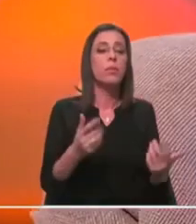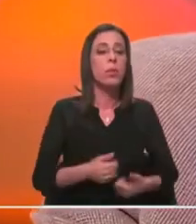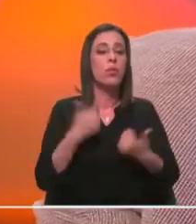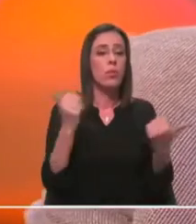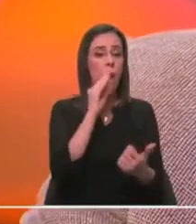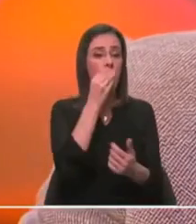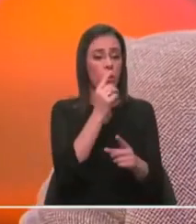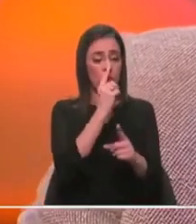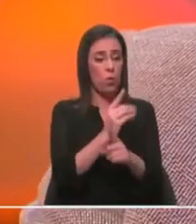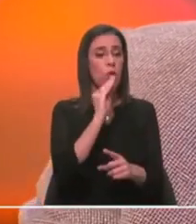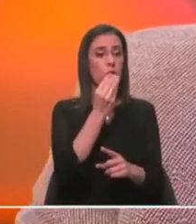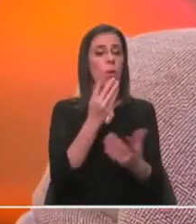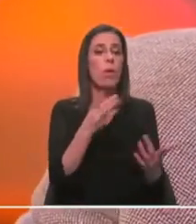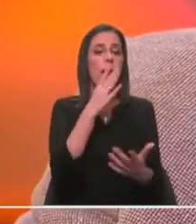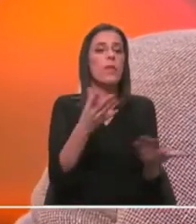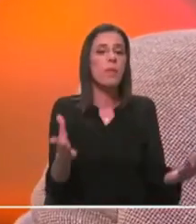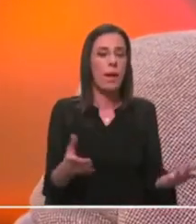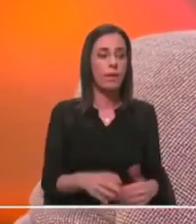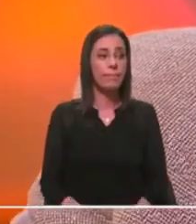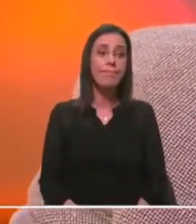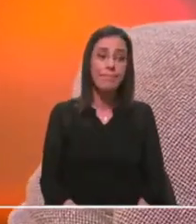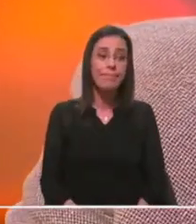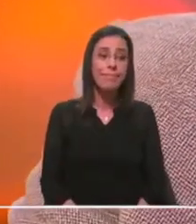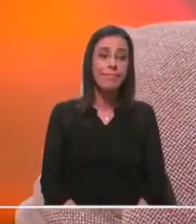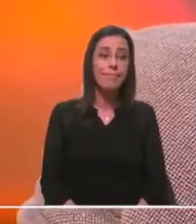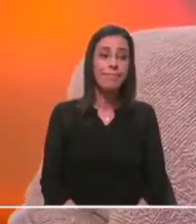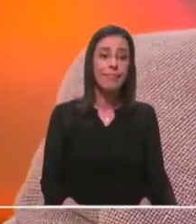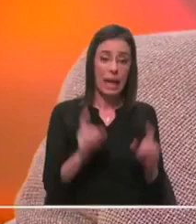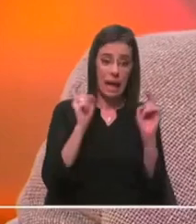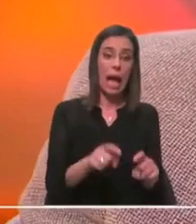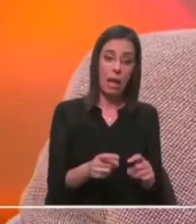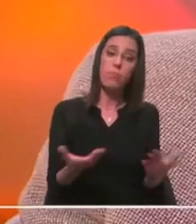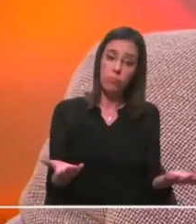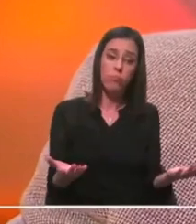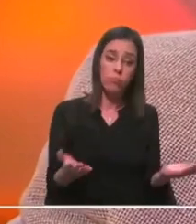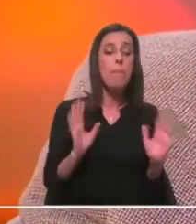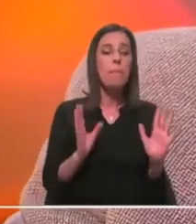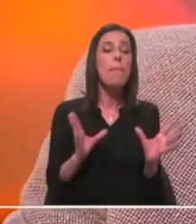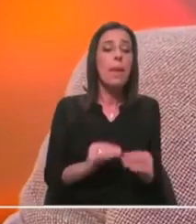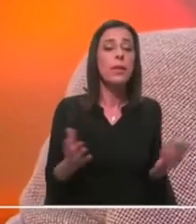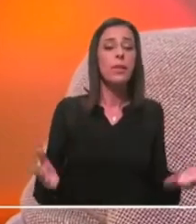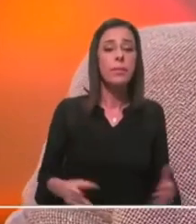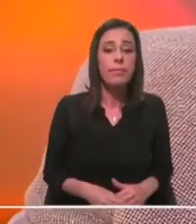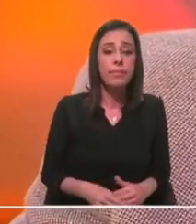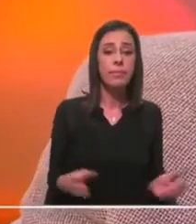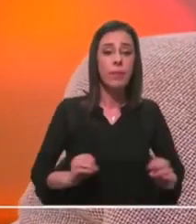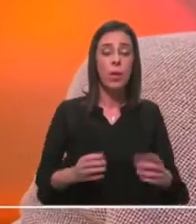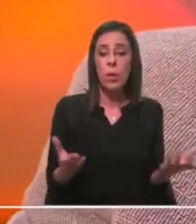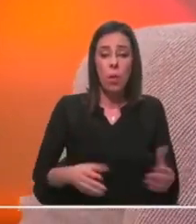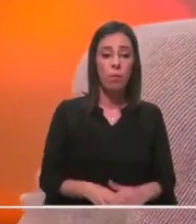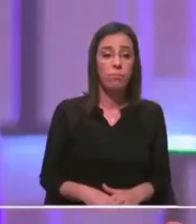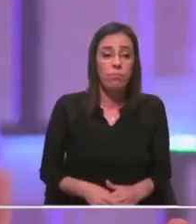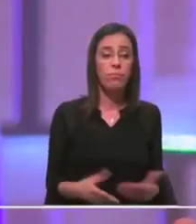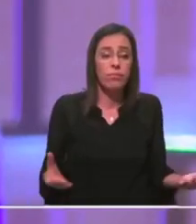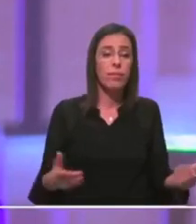os melhores alunos também simultaneamente O que é que se vai dizer uma criança destas vai se ralhar naturalmente mas mas depois não há sequer